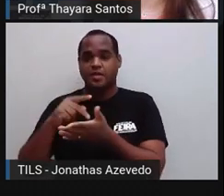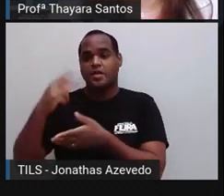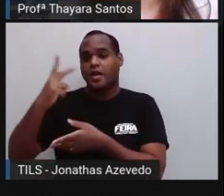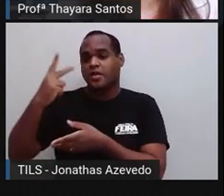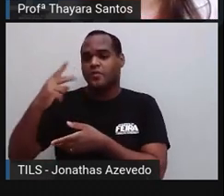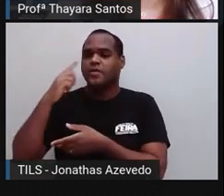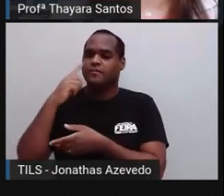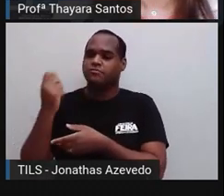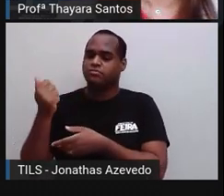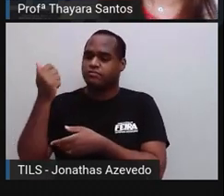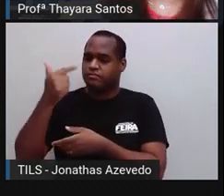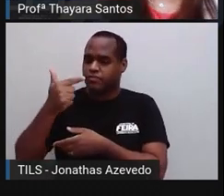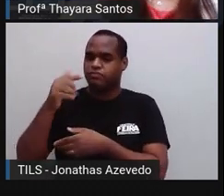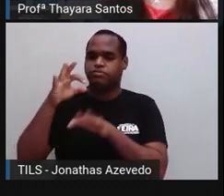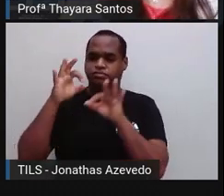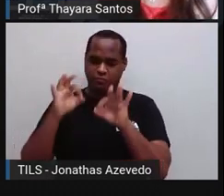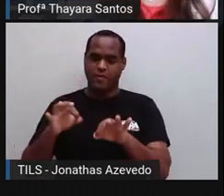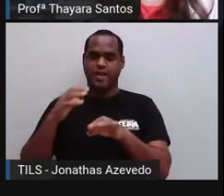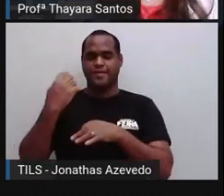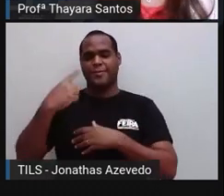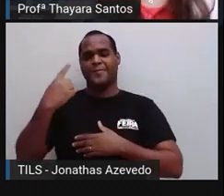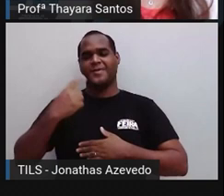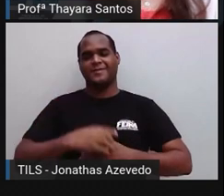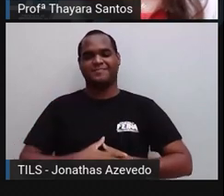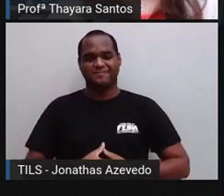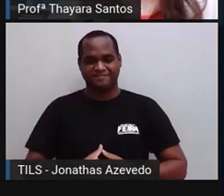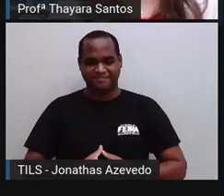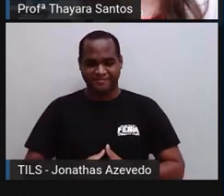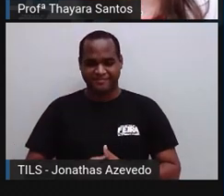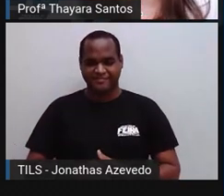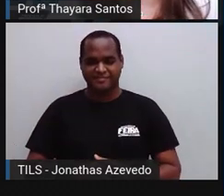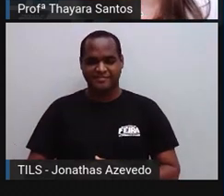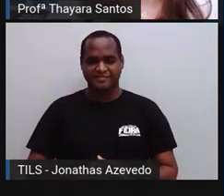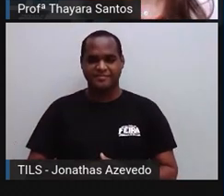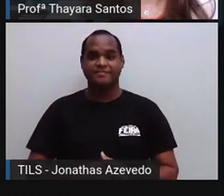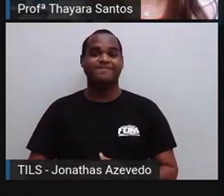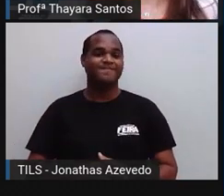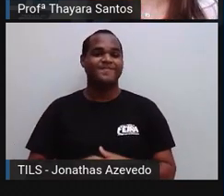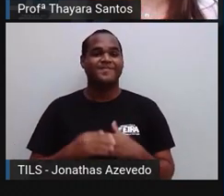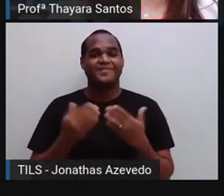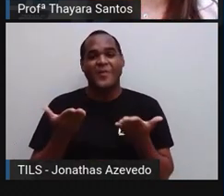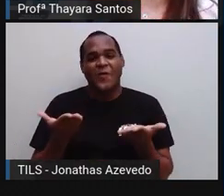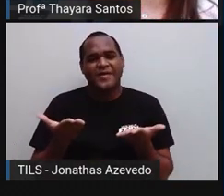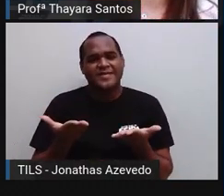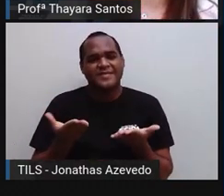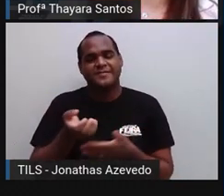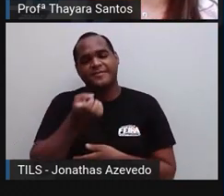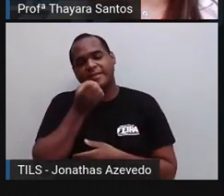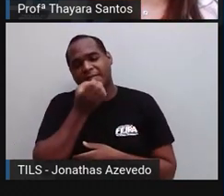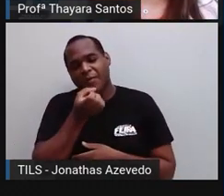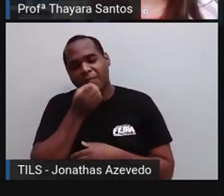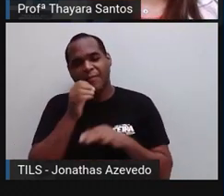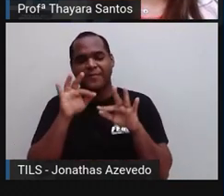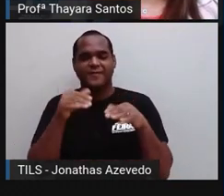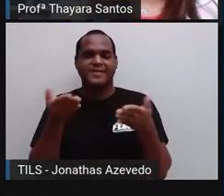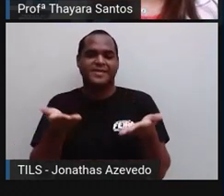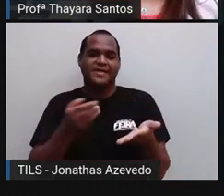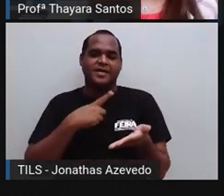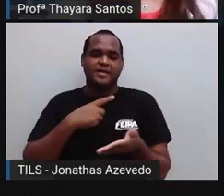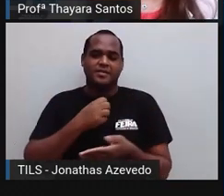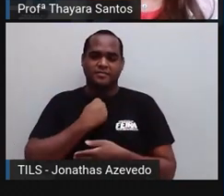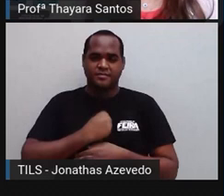são verdadeiras e a segunda é a justificativa correta para a primeira. E por hoje, a gente vai ficar por